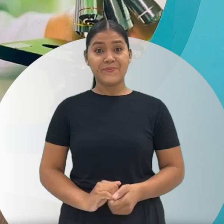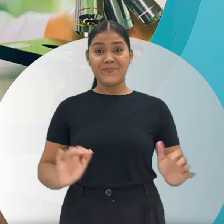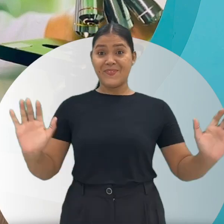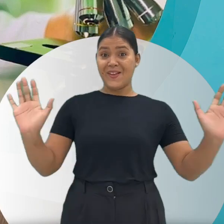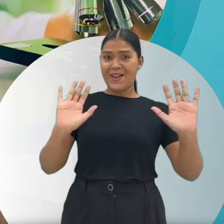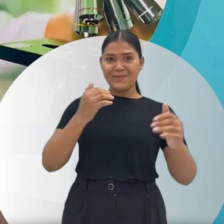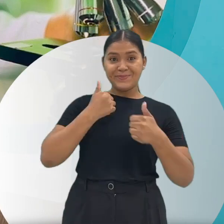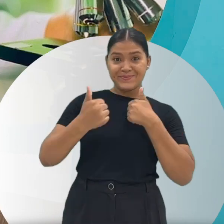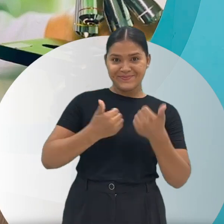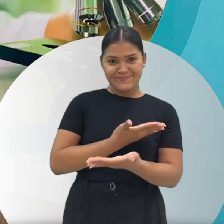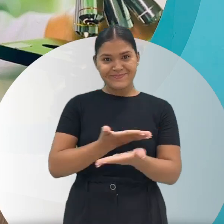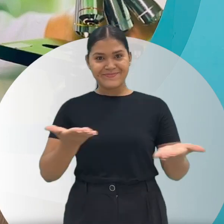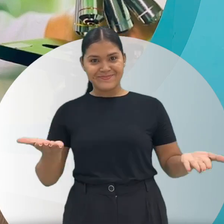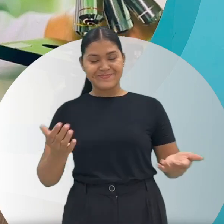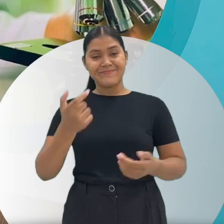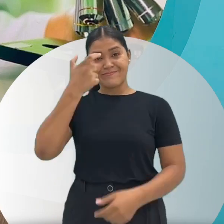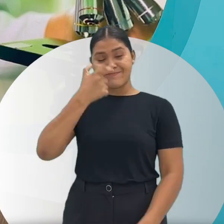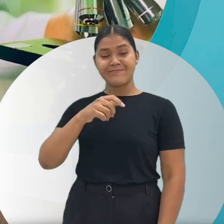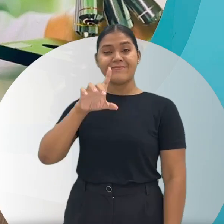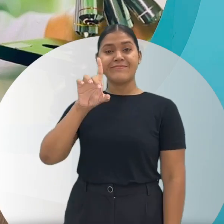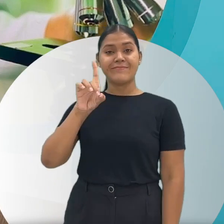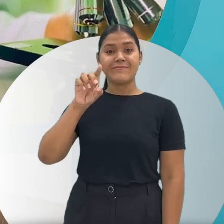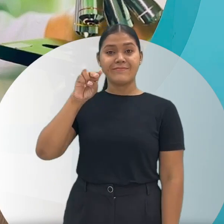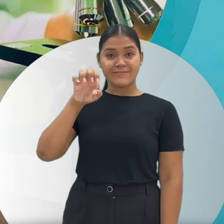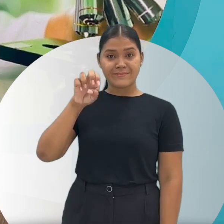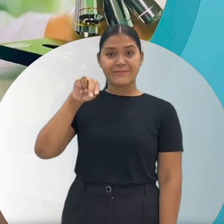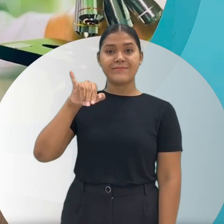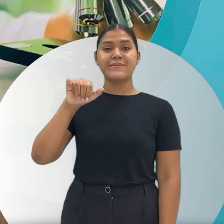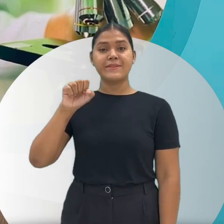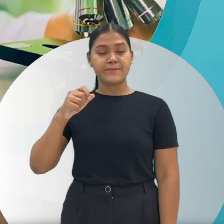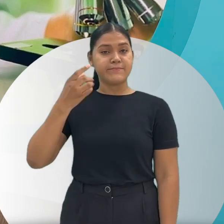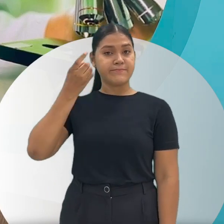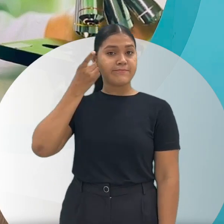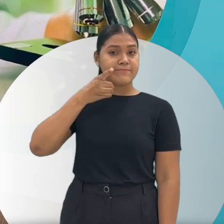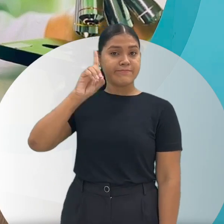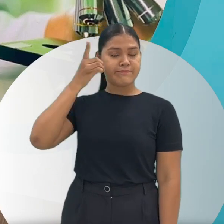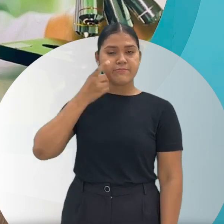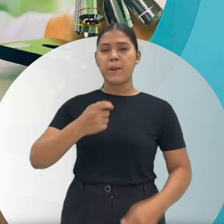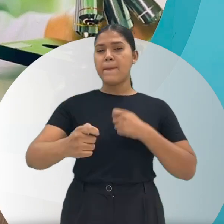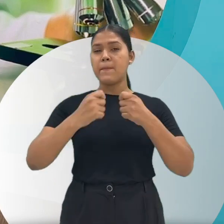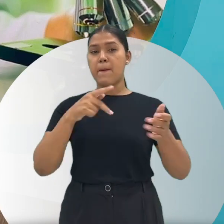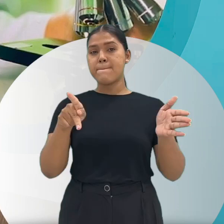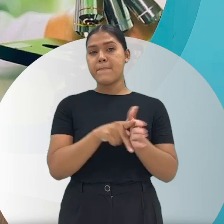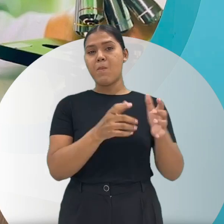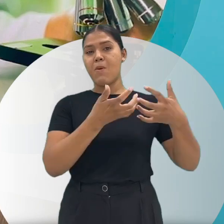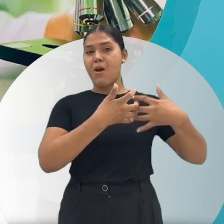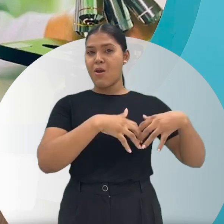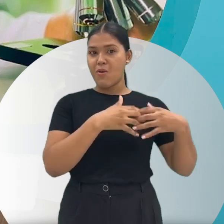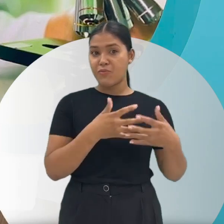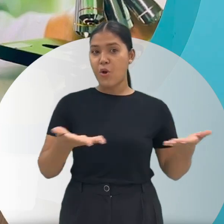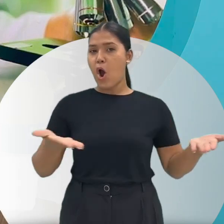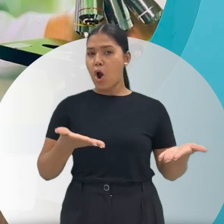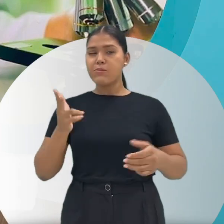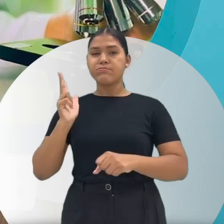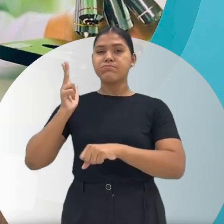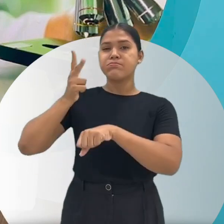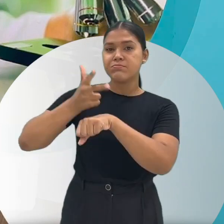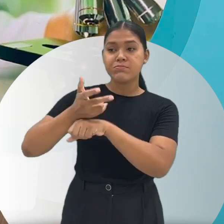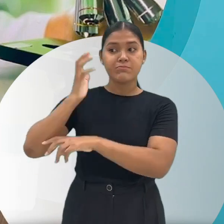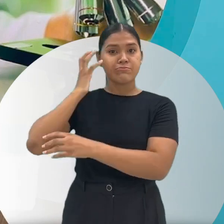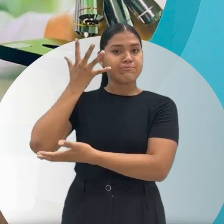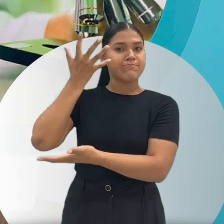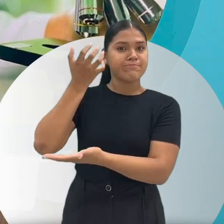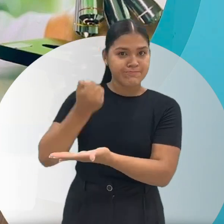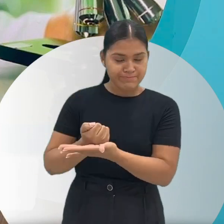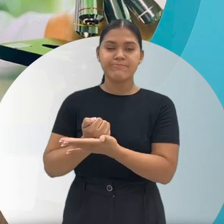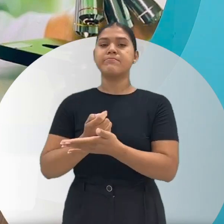Olá, tudo bem com vocês? Eu sou Denis Weber, jornalista do Instituto Federal de Rondônia, e vocês estão no Diálogos Videocast, o